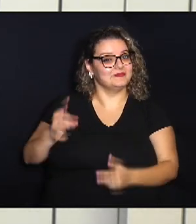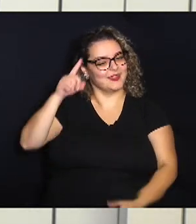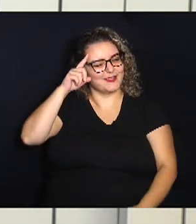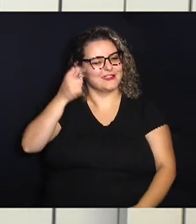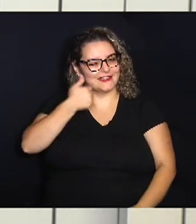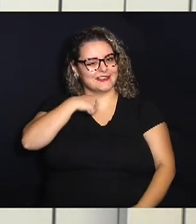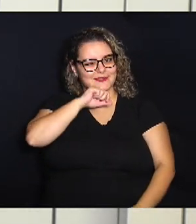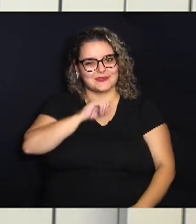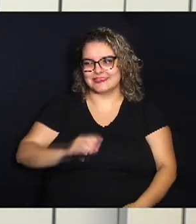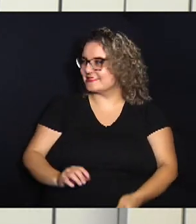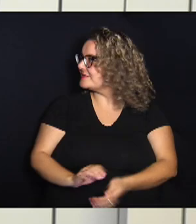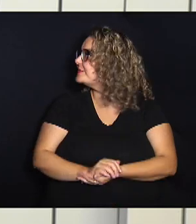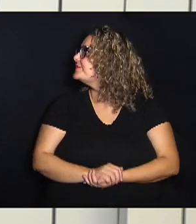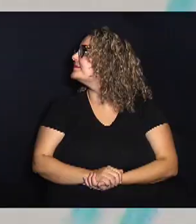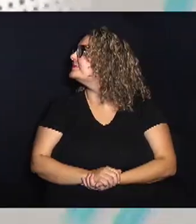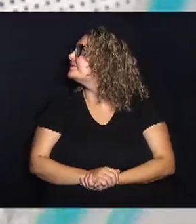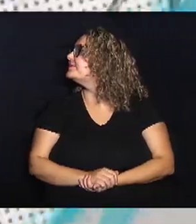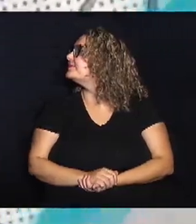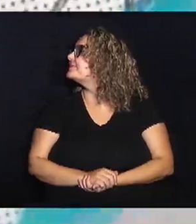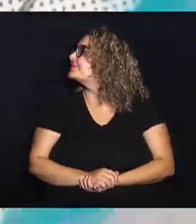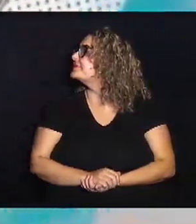Mães.